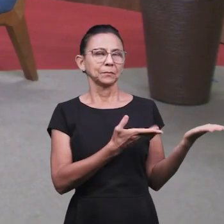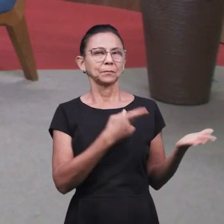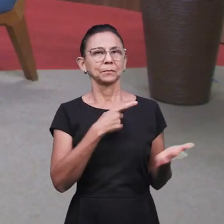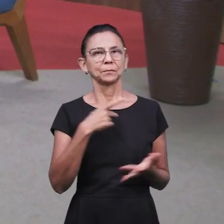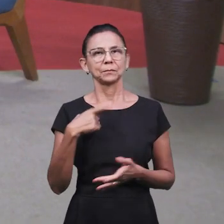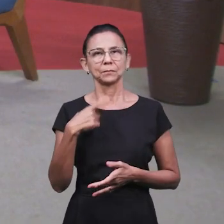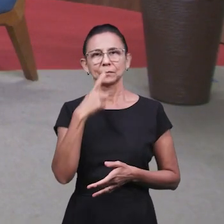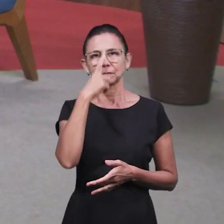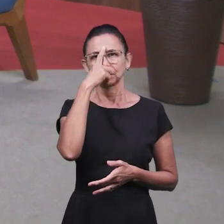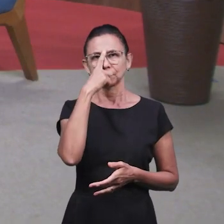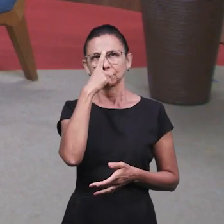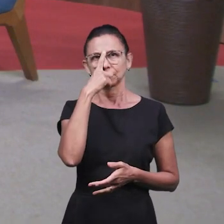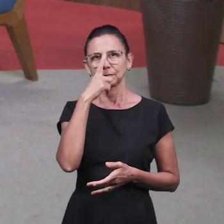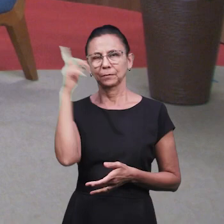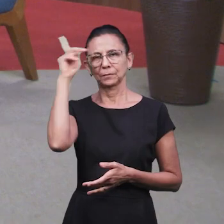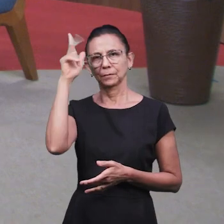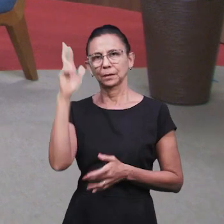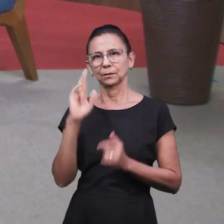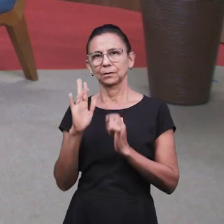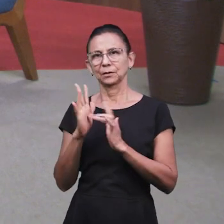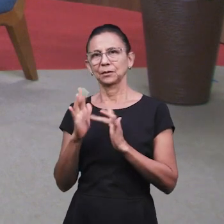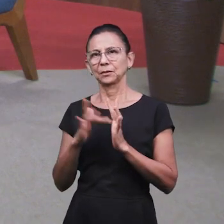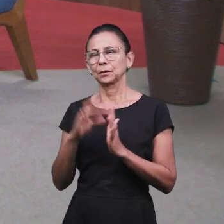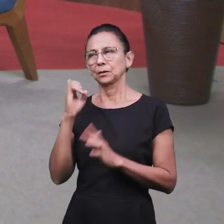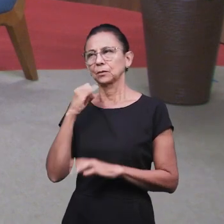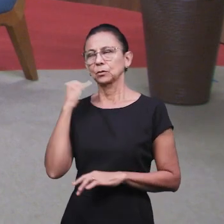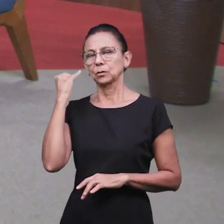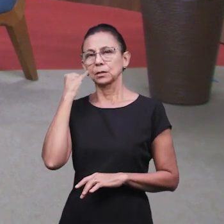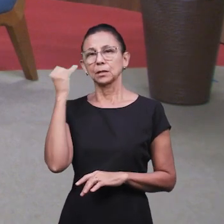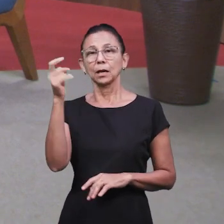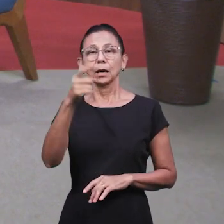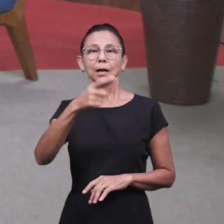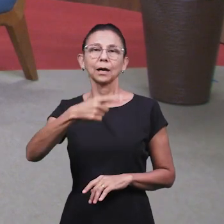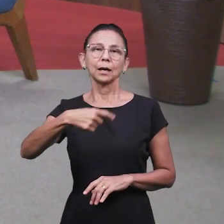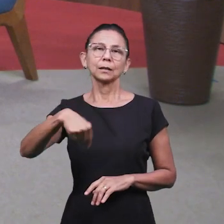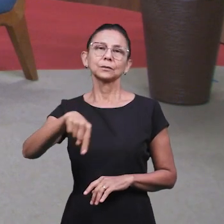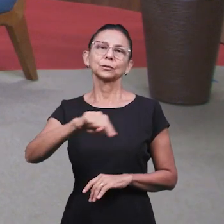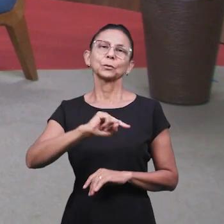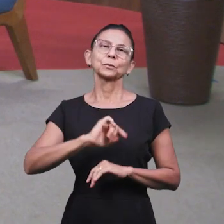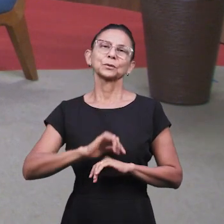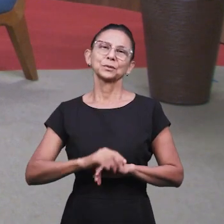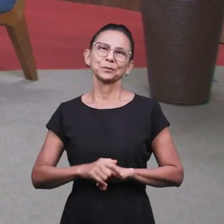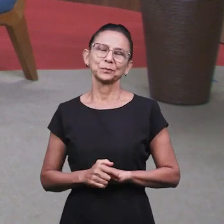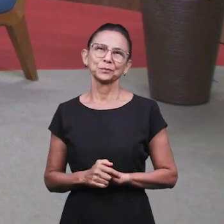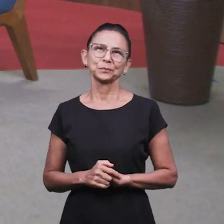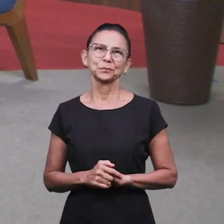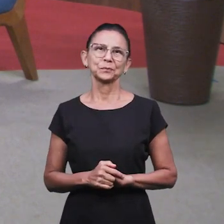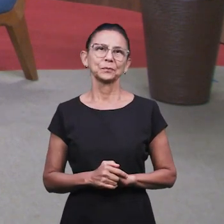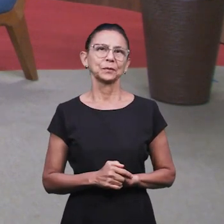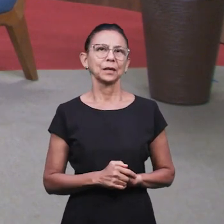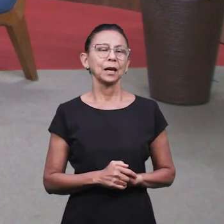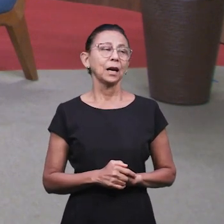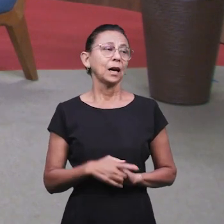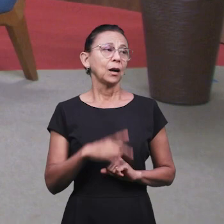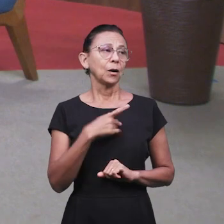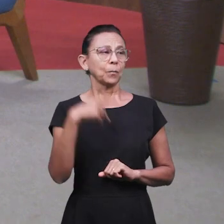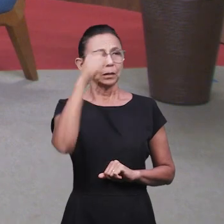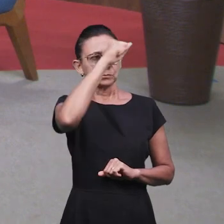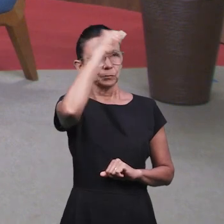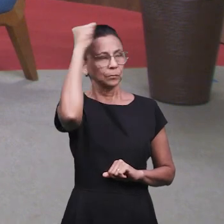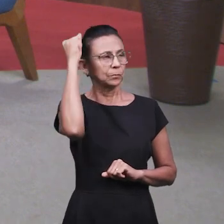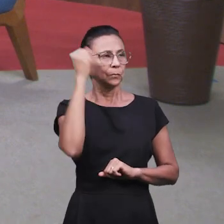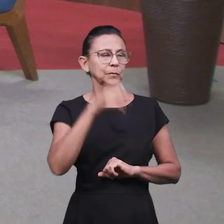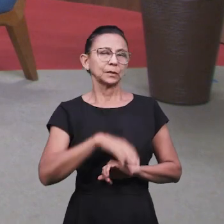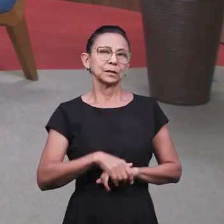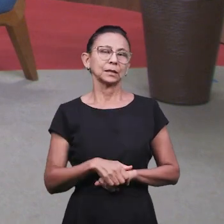Moreira. Daniel, paz do Senhor, seja bem-vindo. Pai do Senhor Josias, Pai do Senhor a todos, queridos. Amém. Hoje o pastor Sérgio Souza não pôde